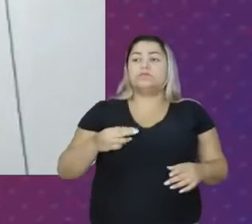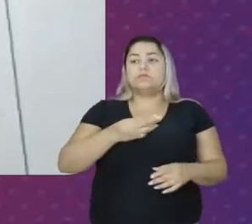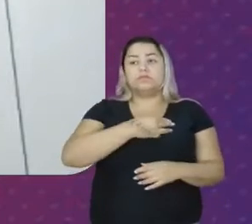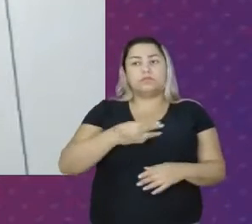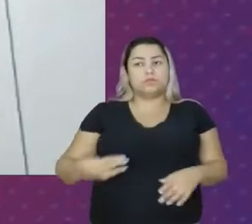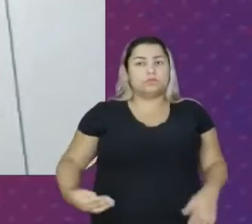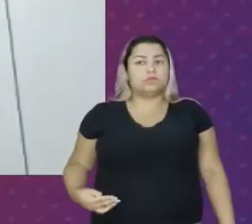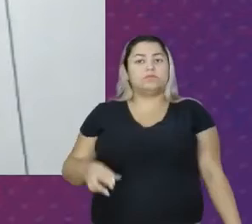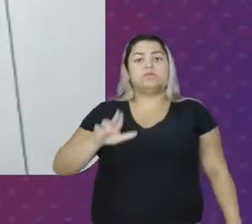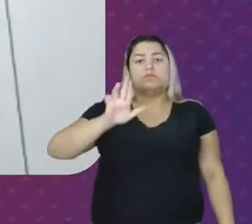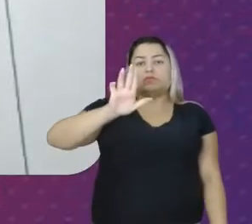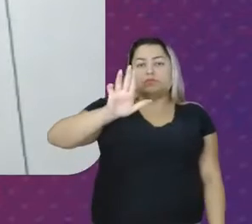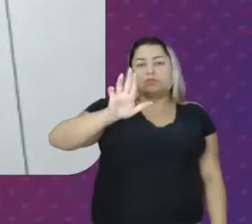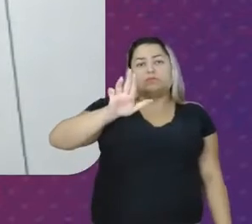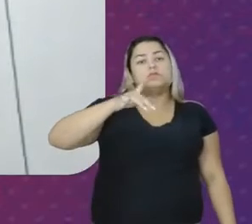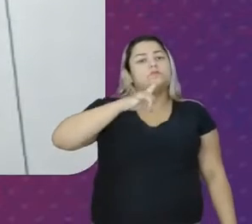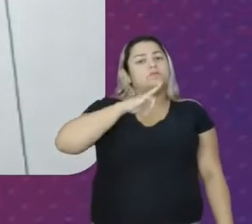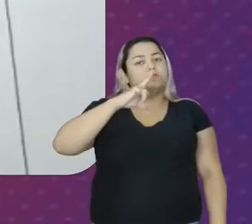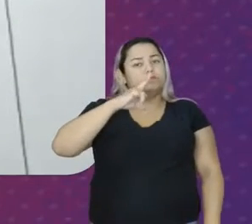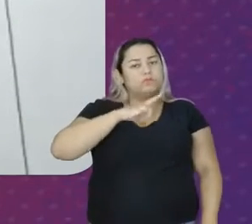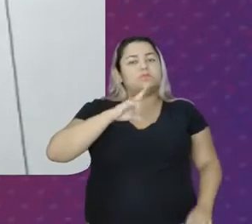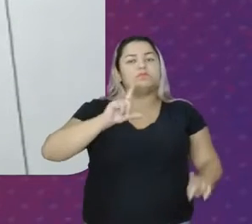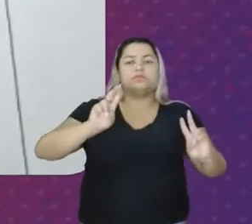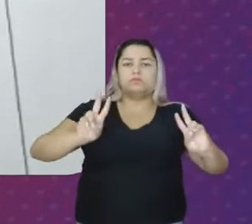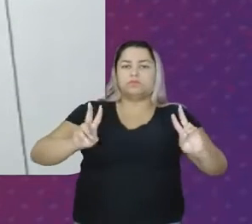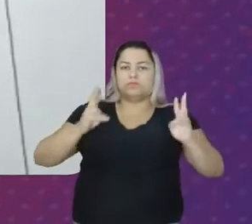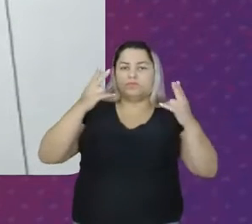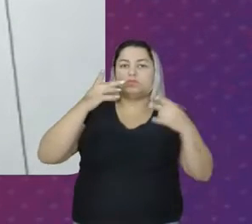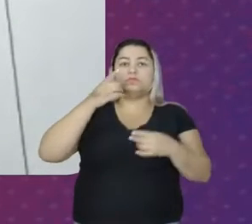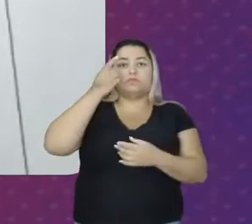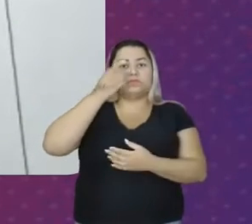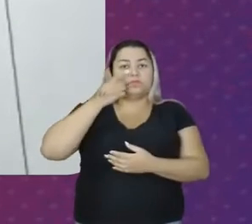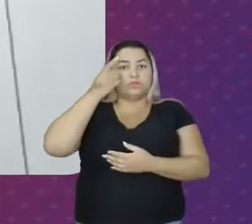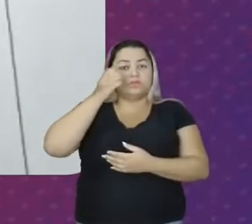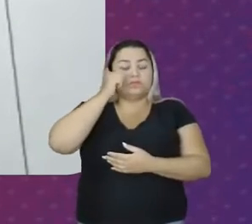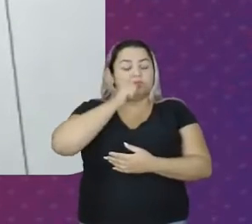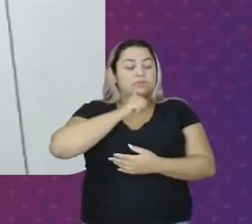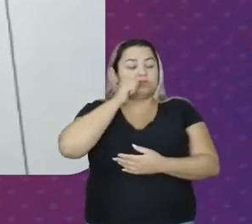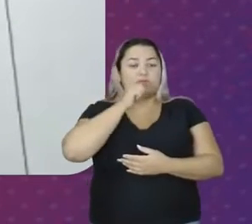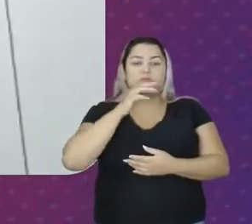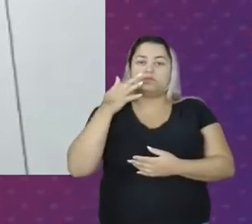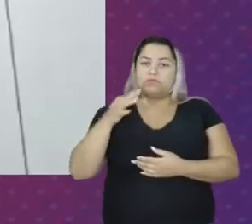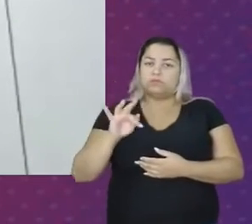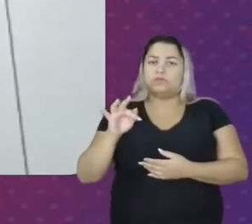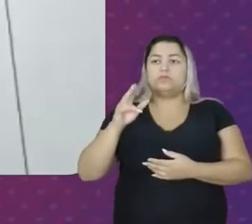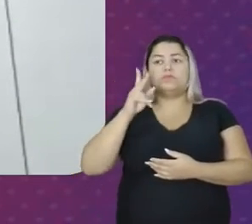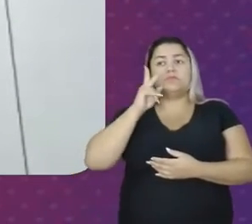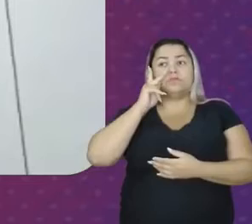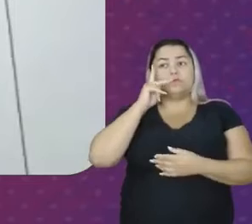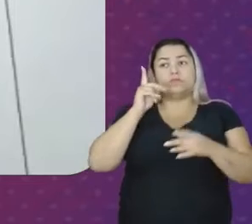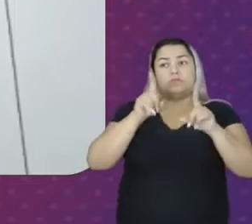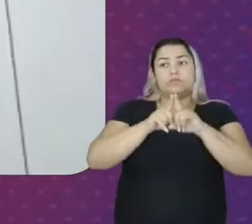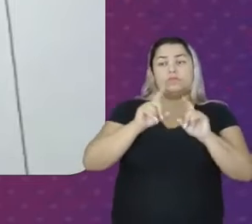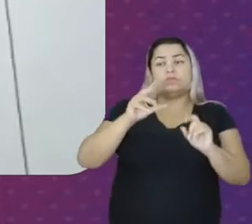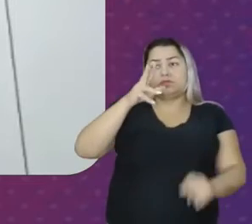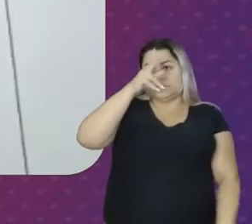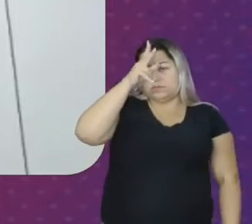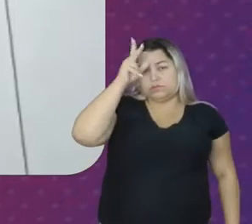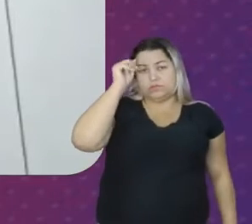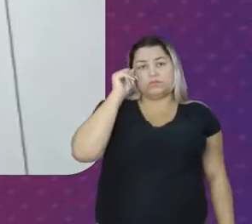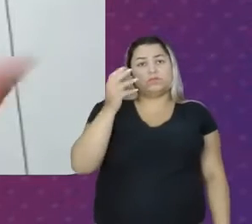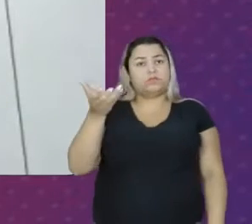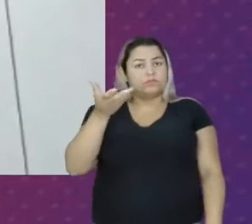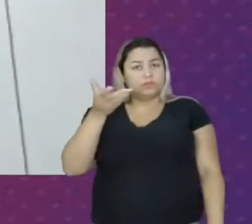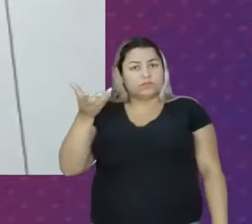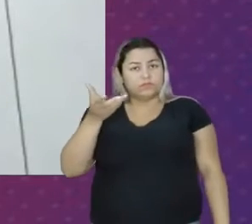governo Lula, a gente tem um time valoroso de deputadas federais, deputadas estaduais, vereadoras, prefeitas, e o que a gente